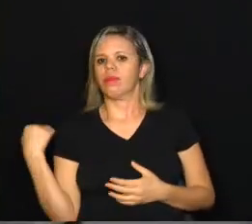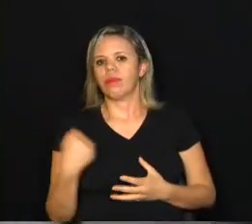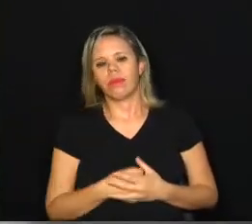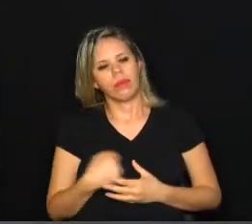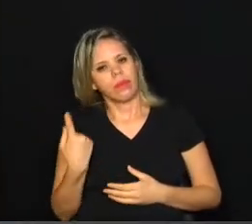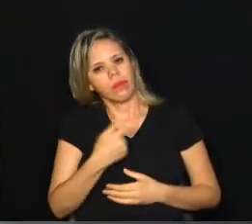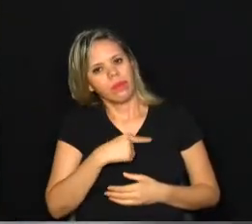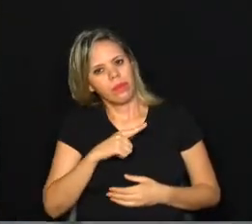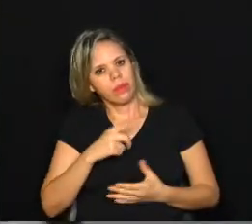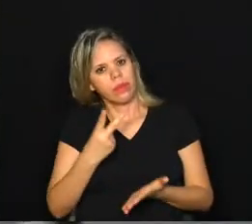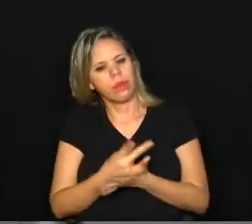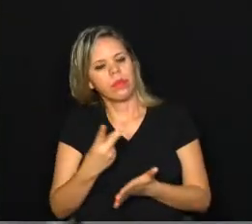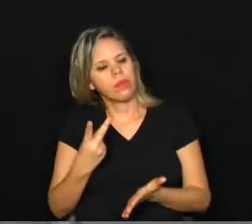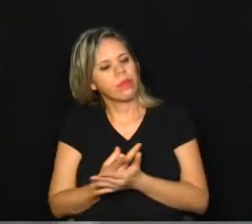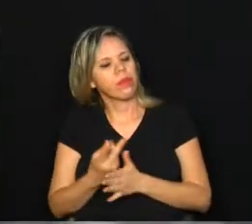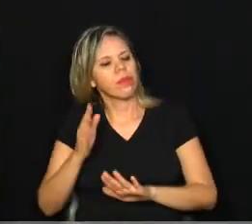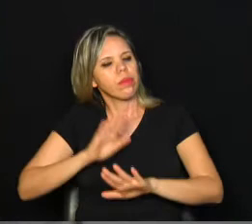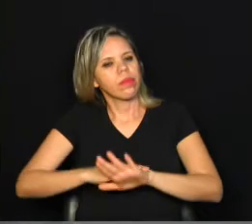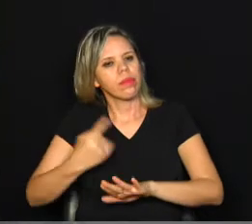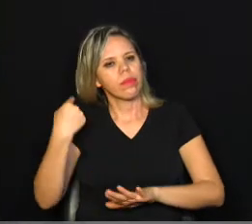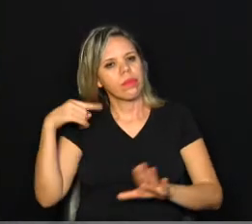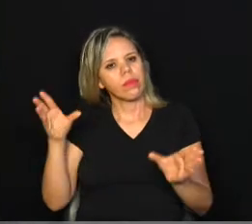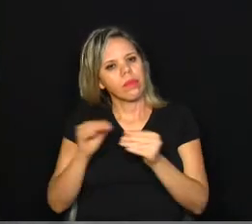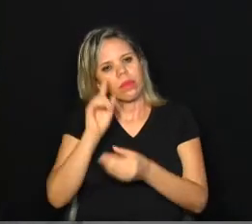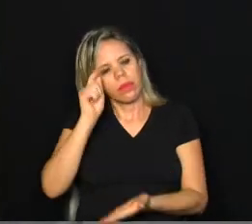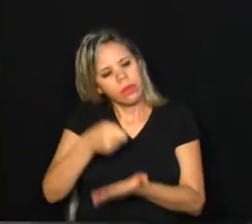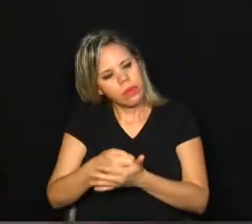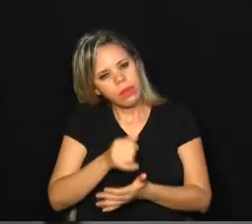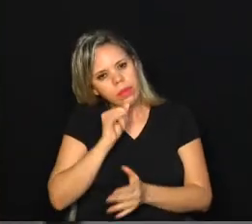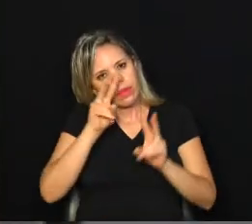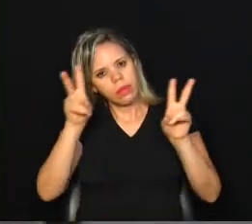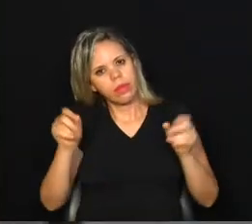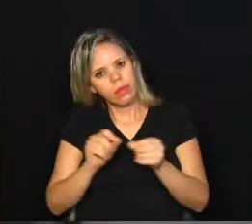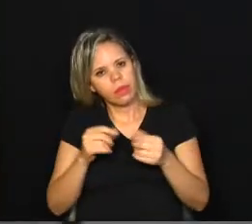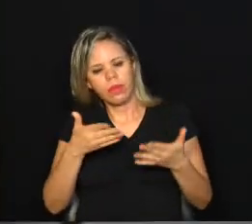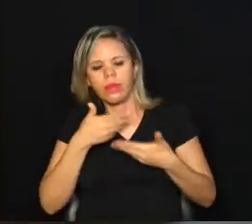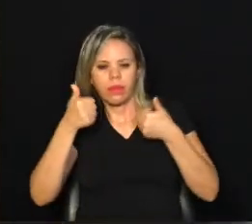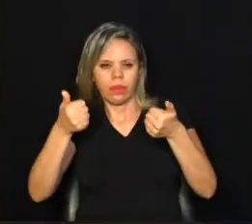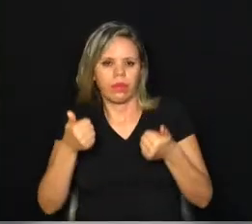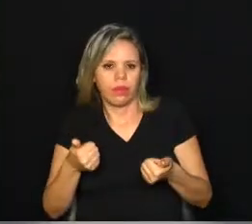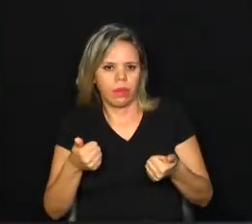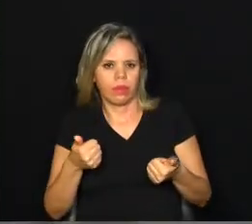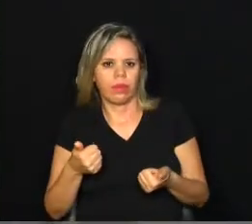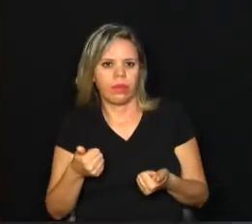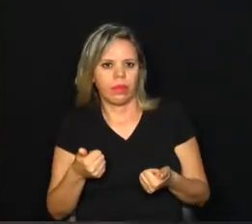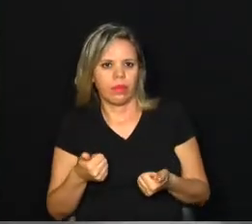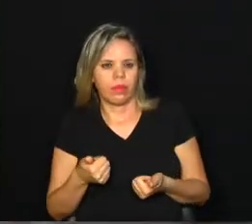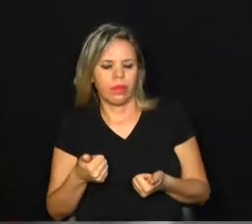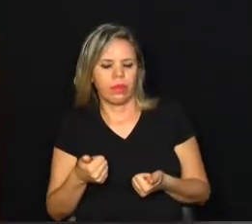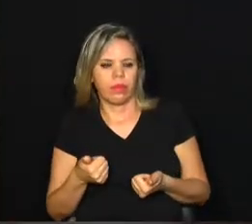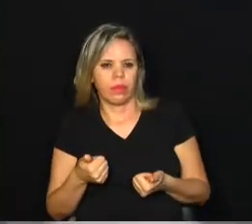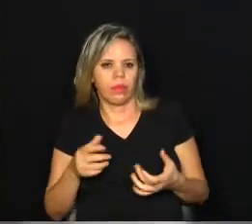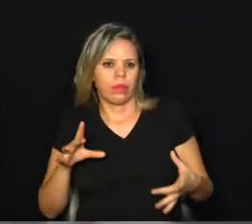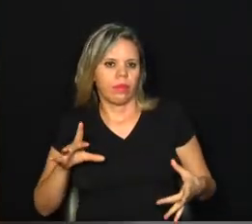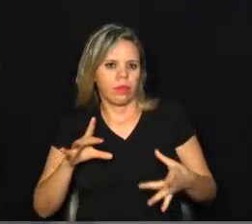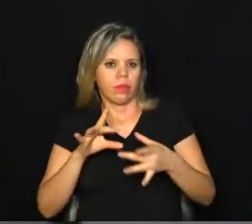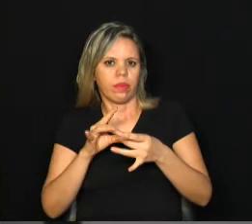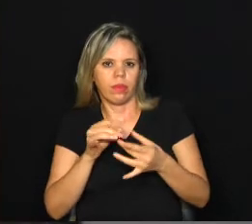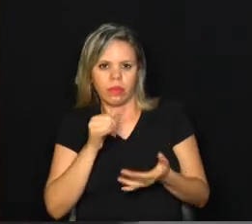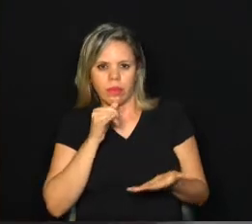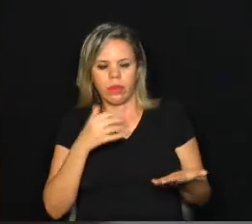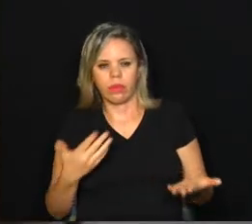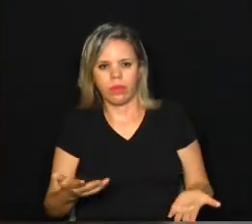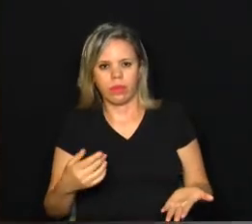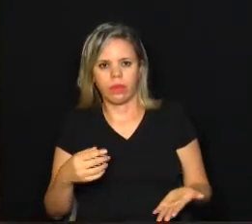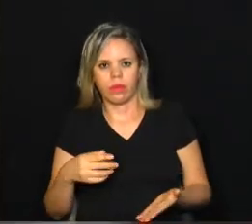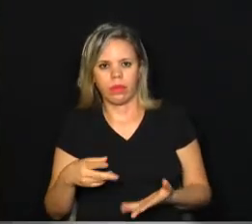Nós temos o mesmo pano de fundo para decidir sobre o que fazer melhor, entendeu? Então, eu acho que essa parceria, e